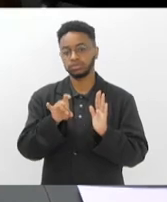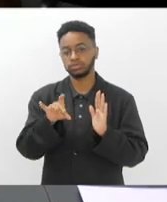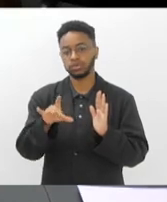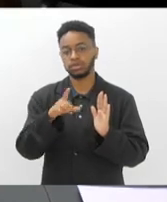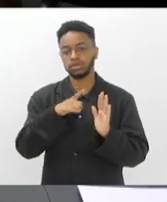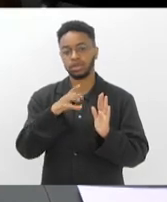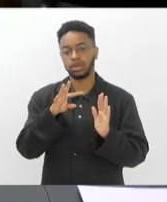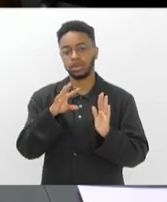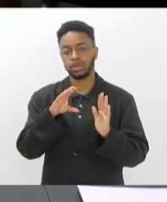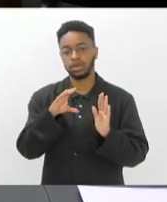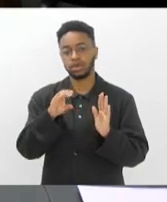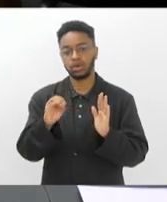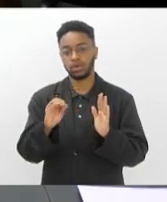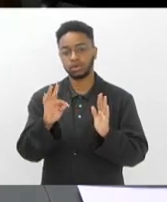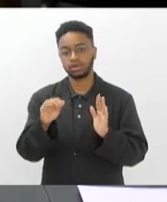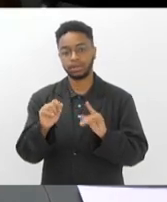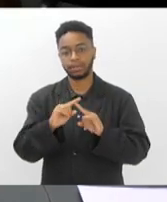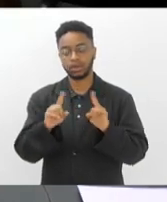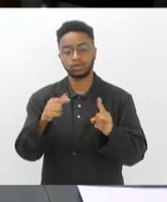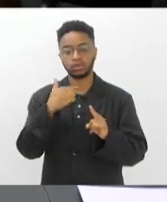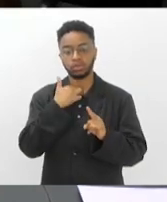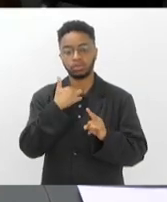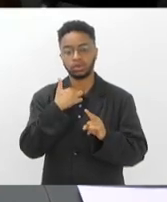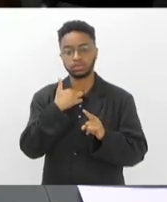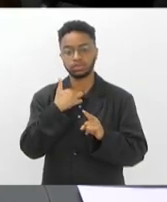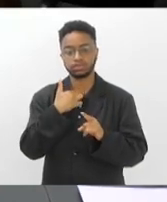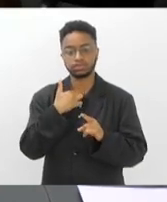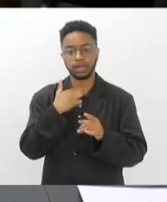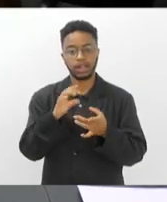ter livre acesso.